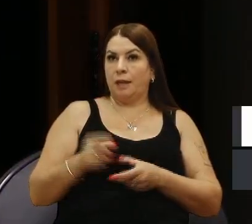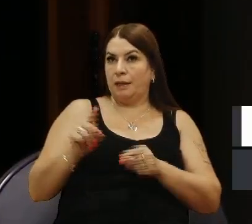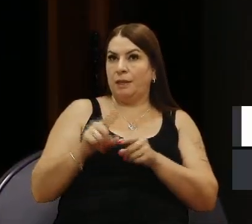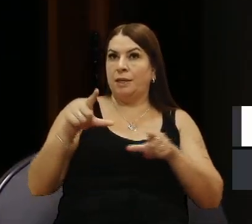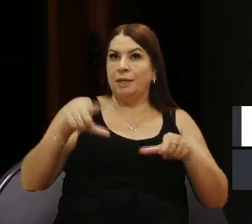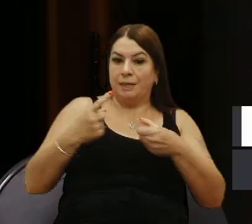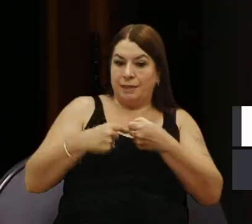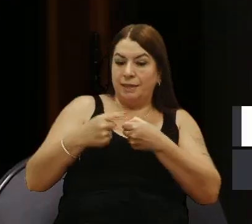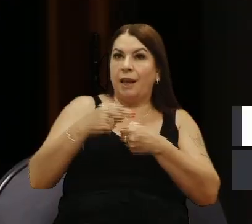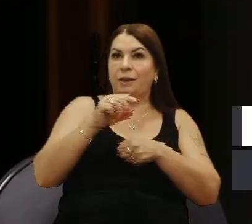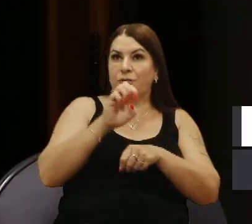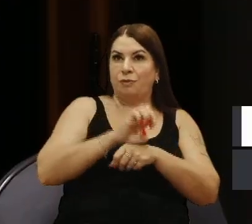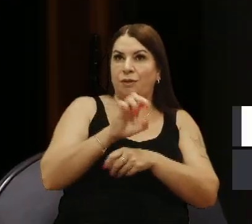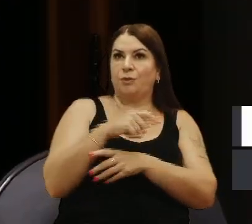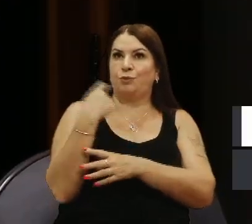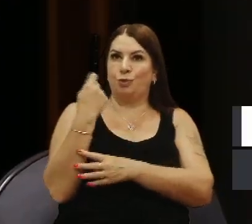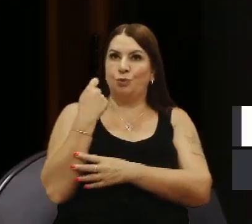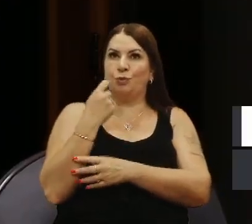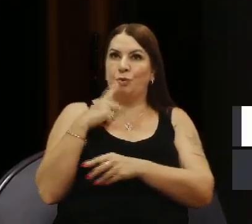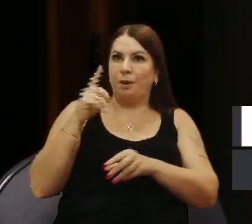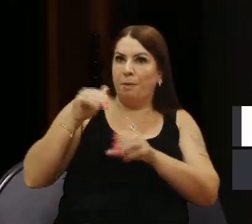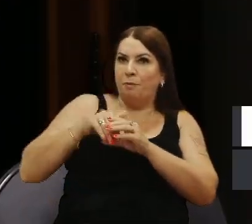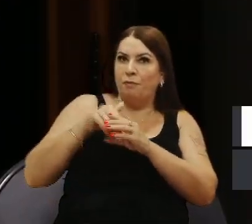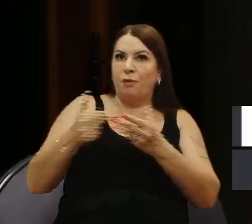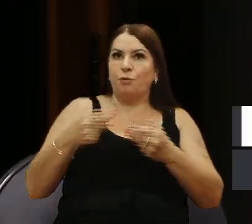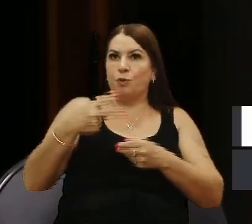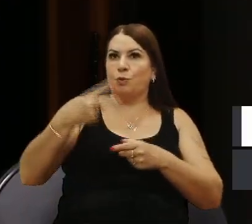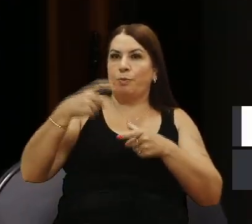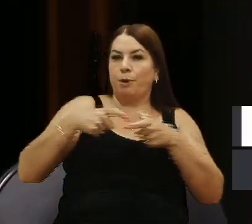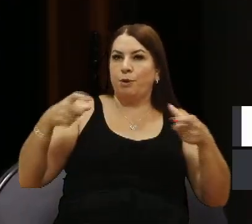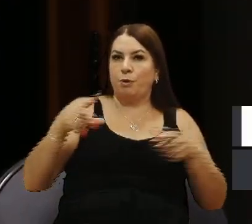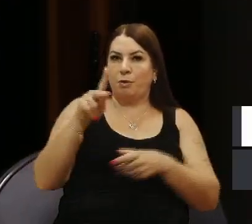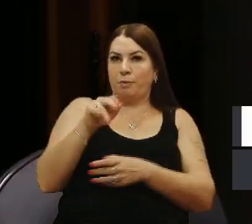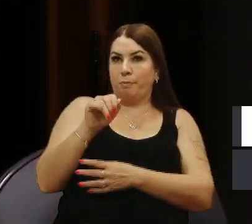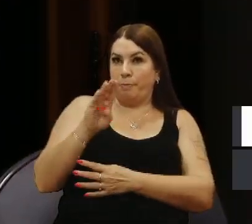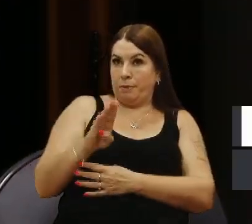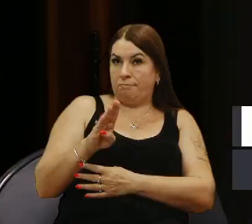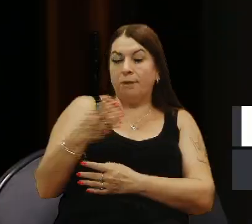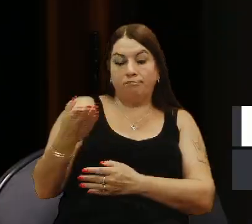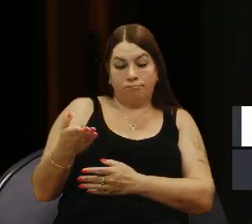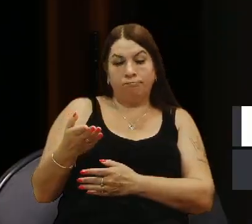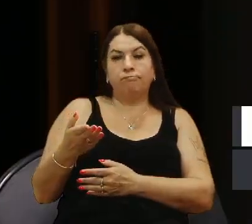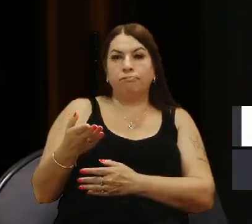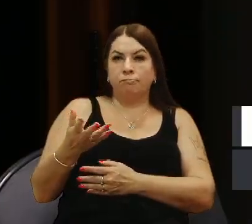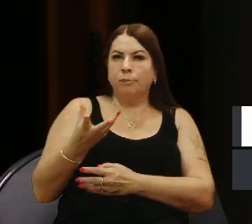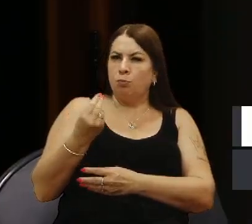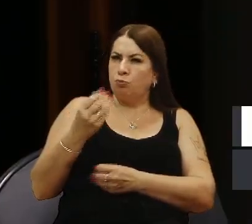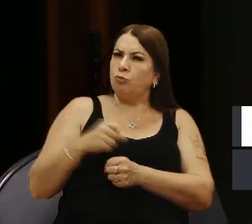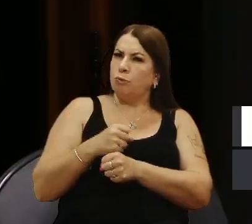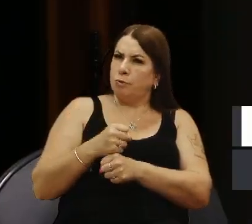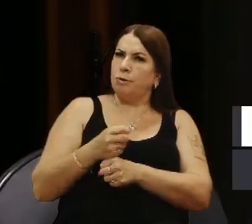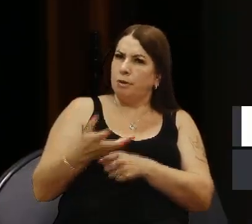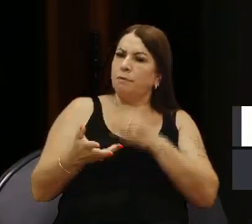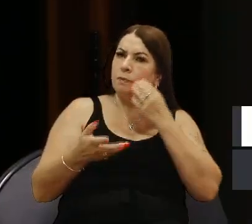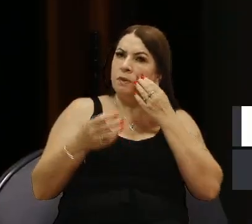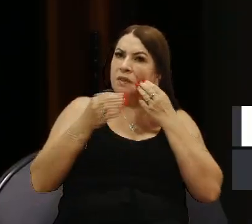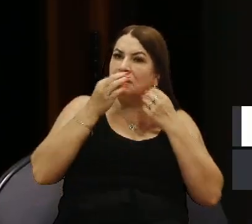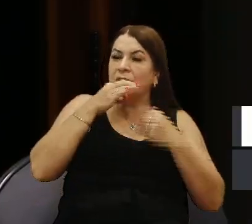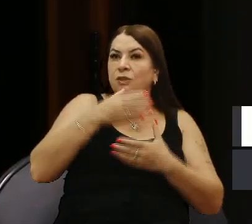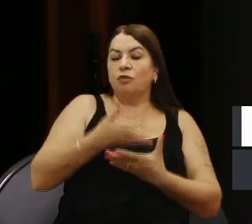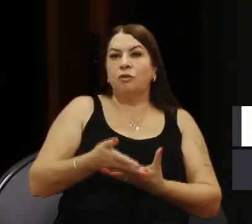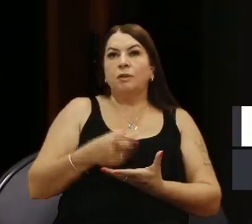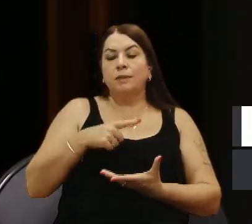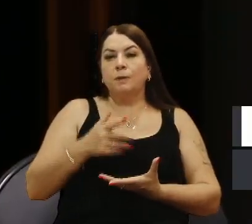do Estado do Rio Grande do Sul, temos o segundo maior PIB e, há bastante tempo, Caxias do